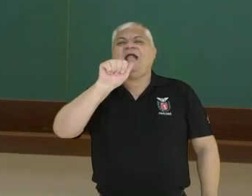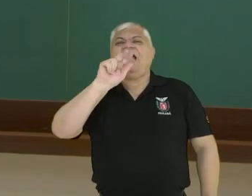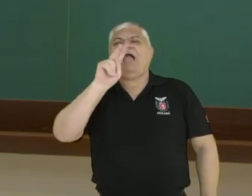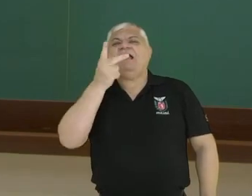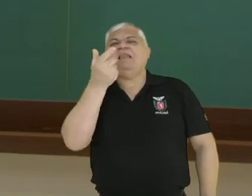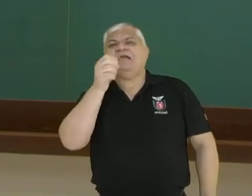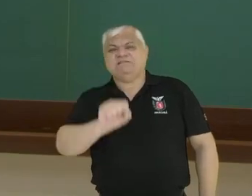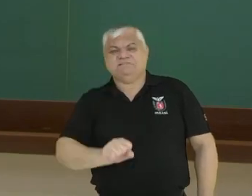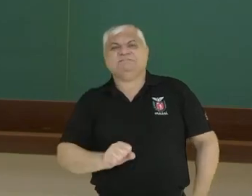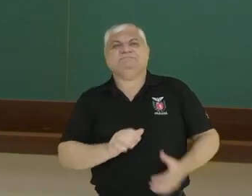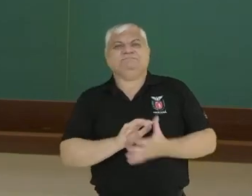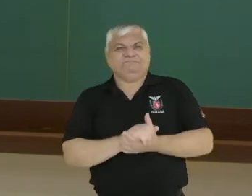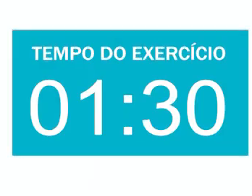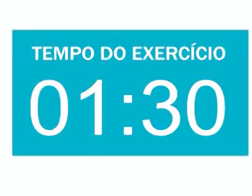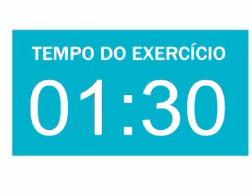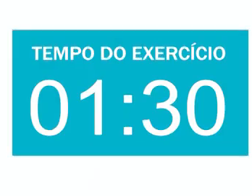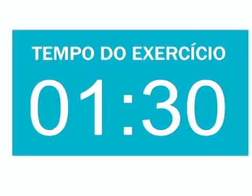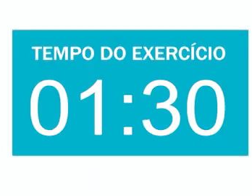cangalhas? Já voltamos.